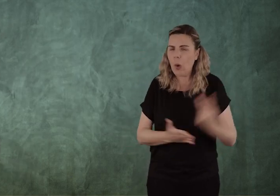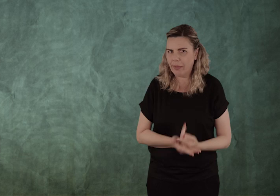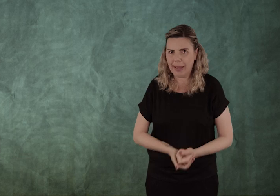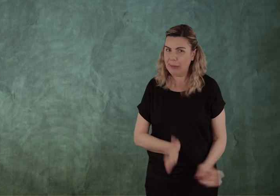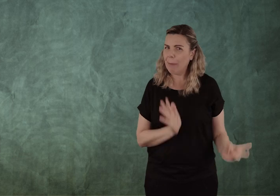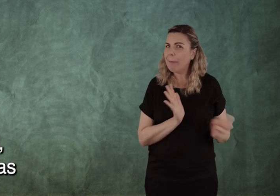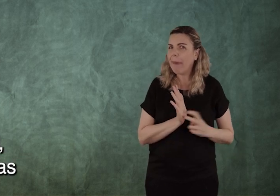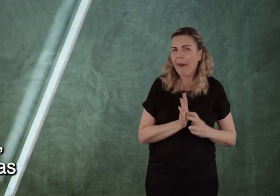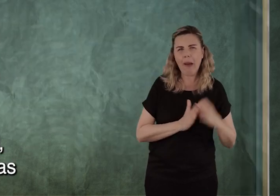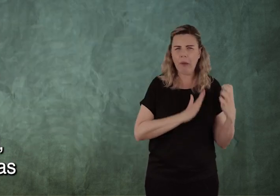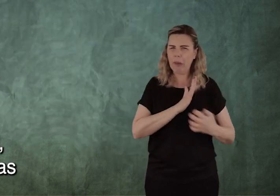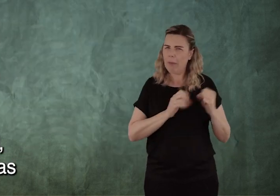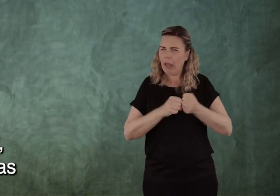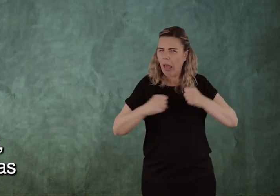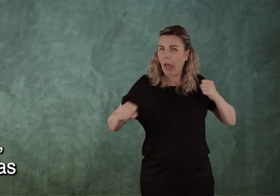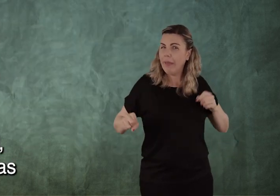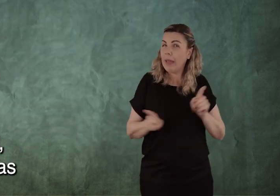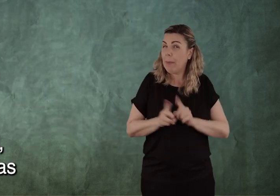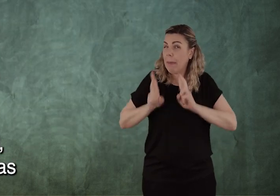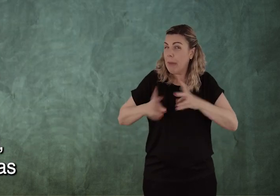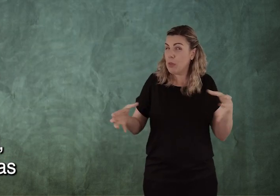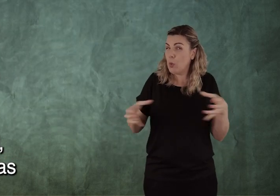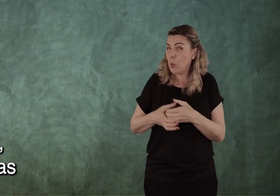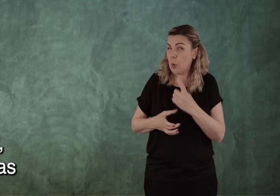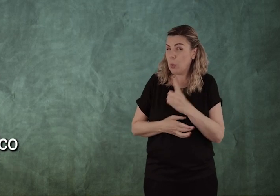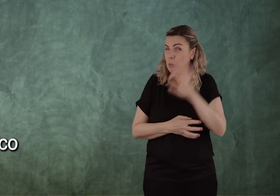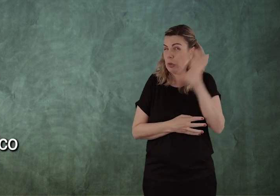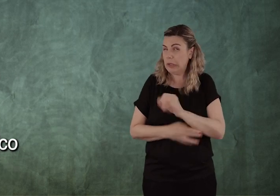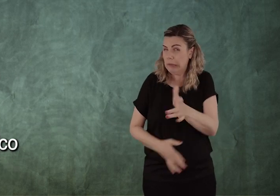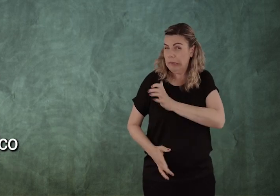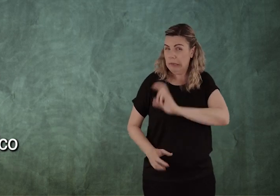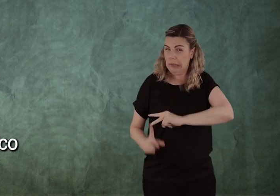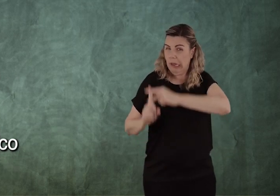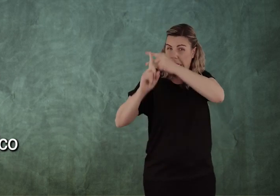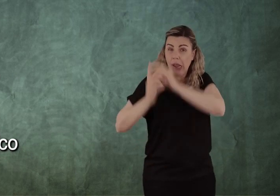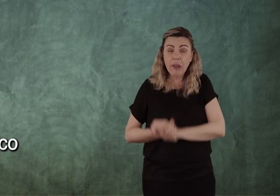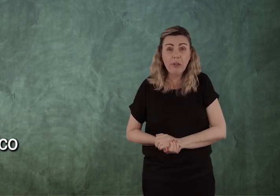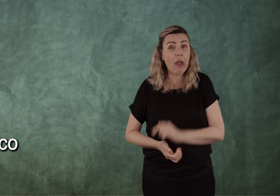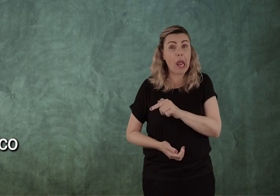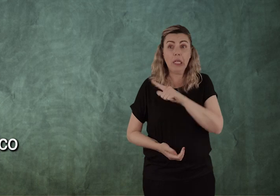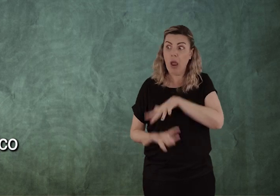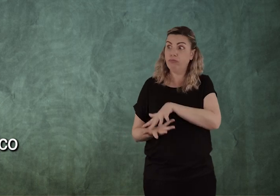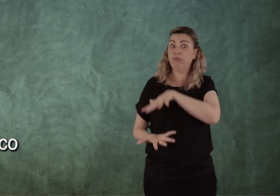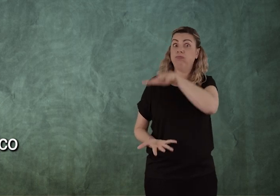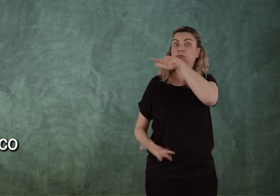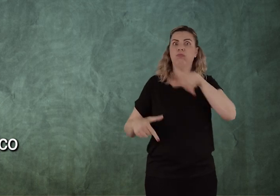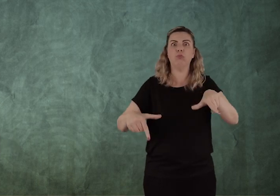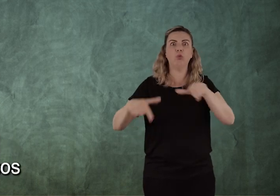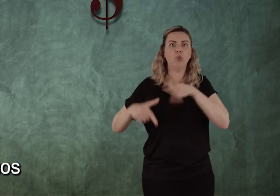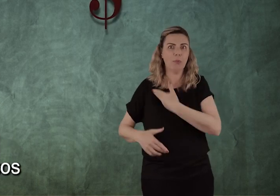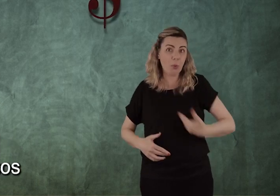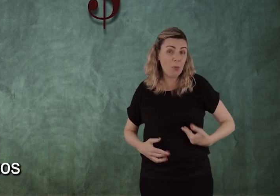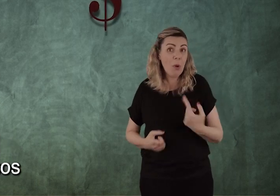feito. Porém, os bancos, as grandes empresas e aquele 1% mais rico da